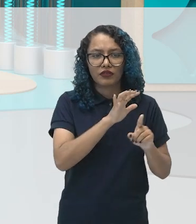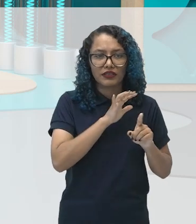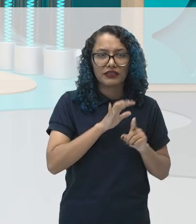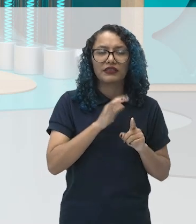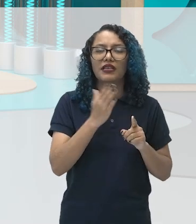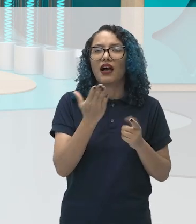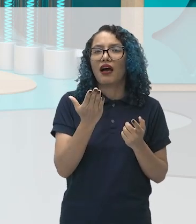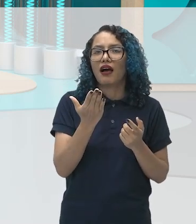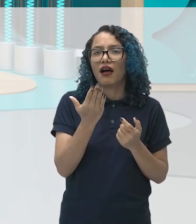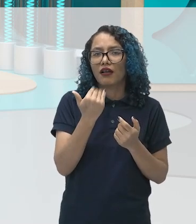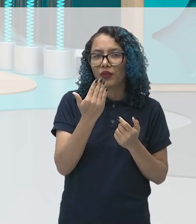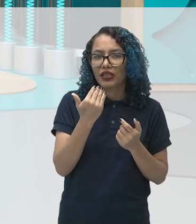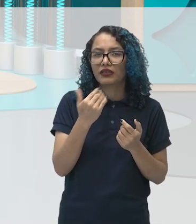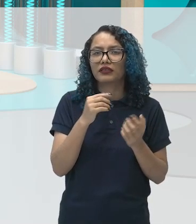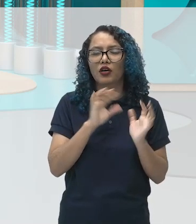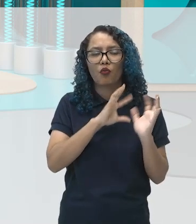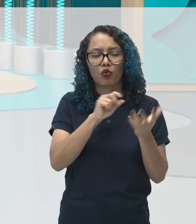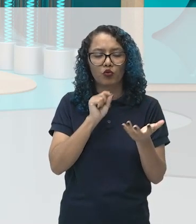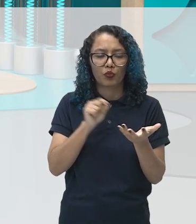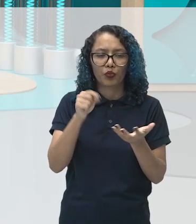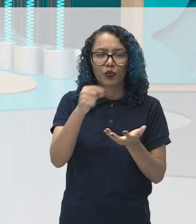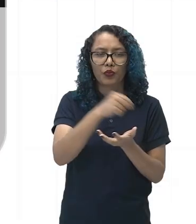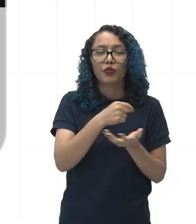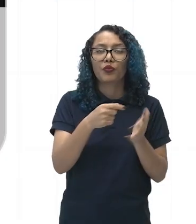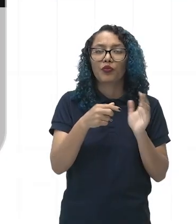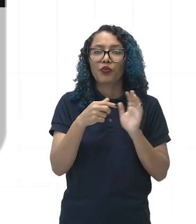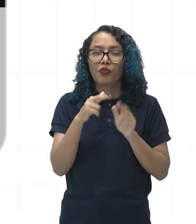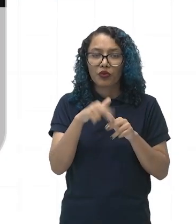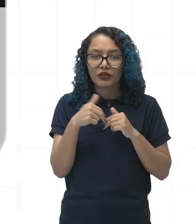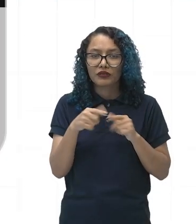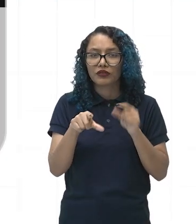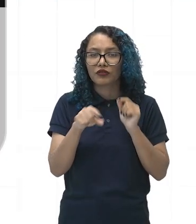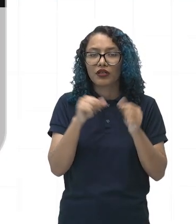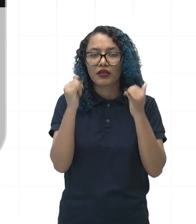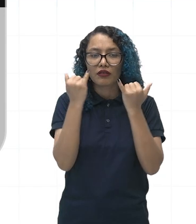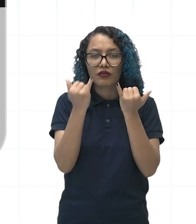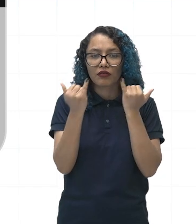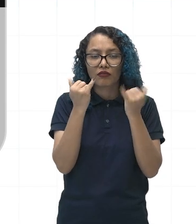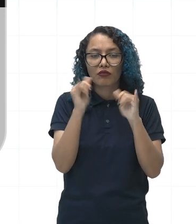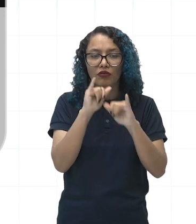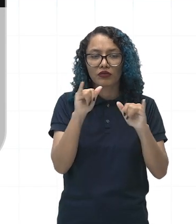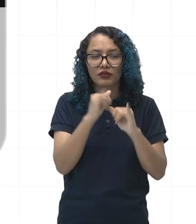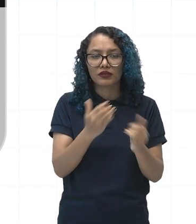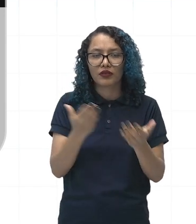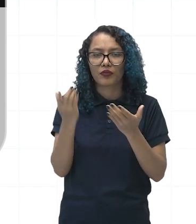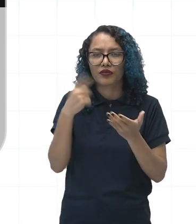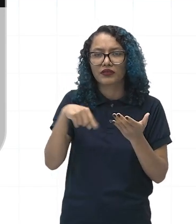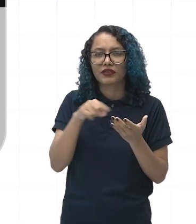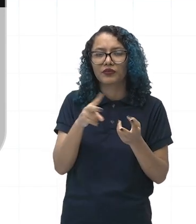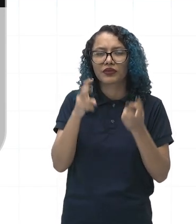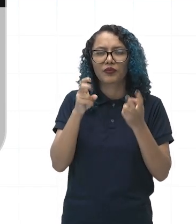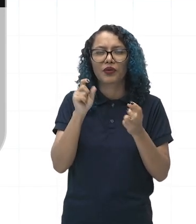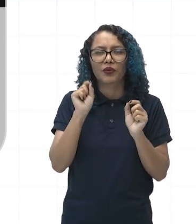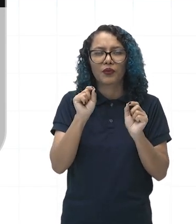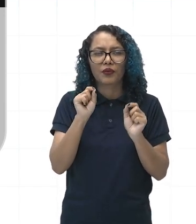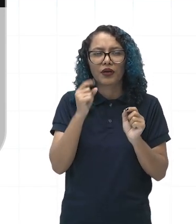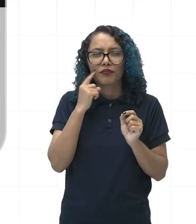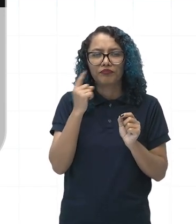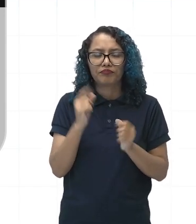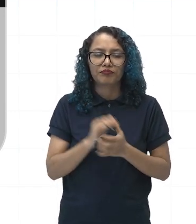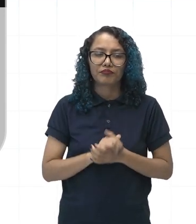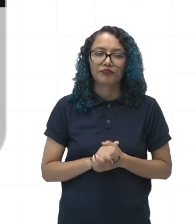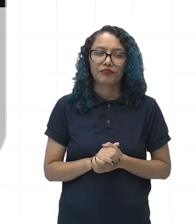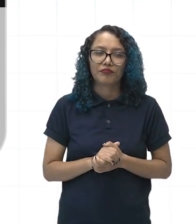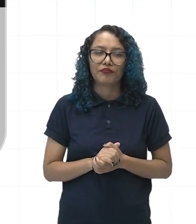no mundo. Aí eu trouxe aqui essa notícia para vocês verificarem o seguinte, olha só. Percebam, é um